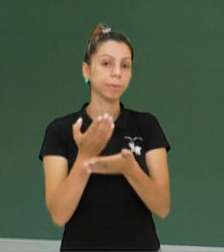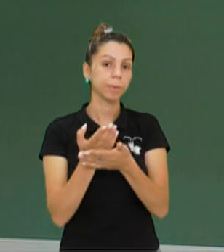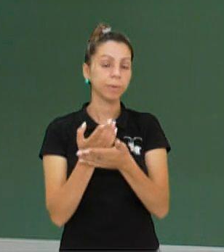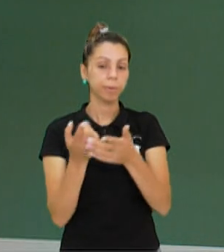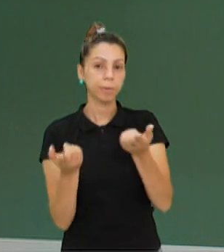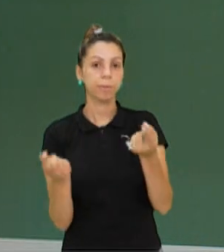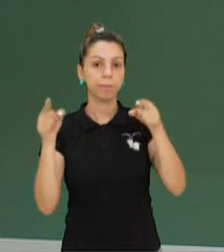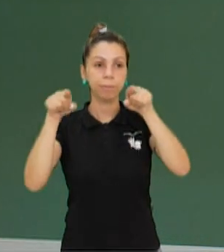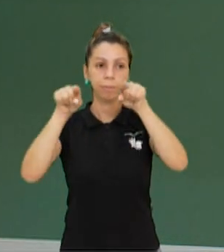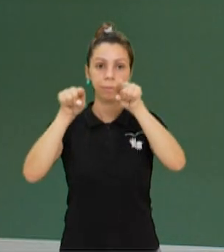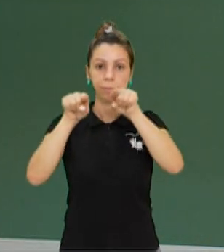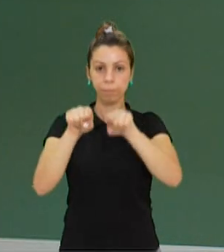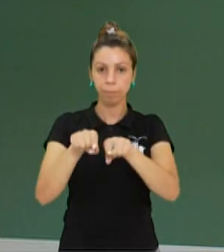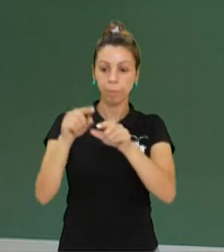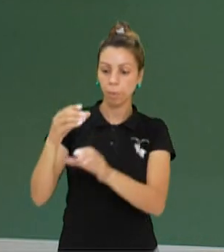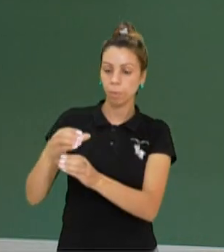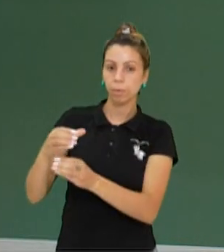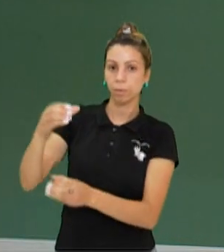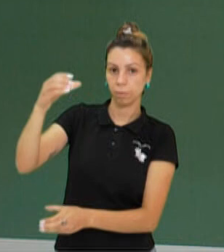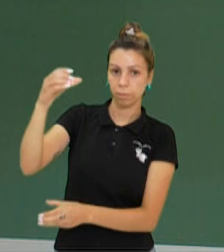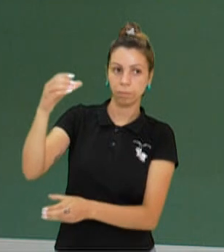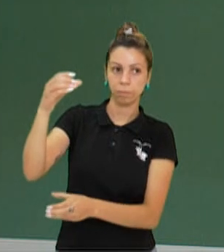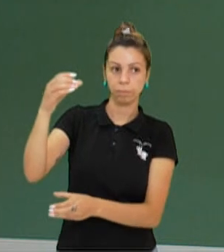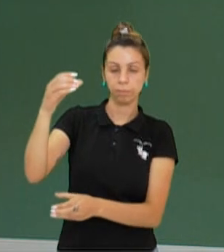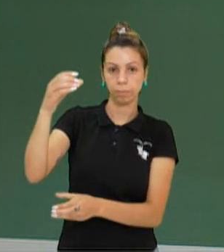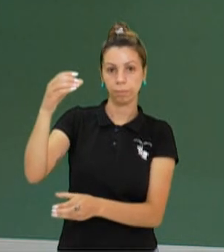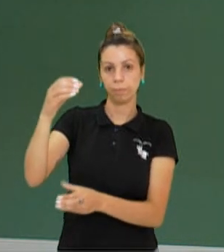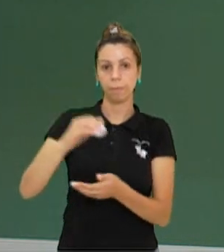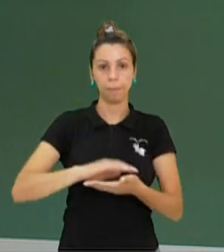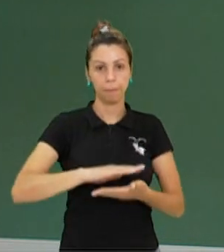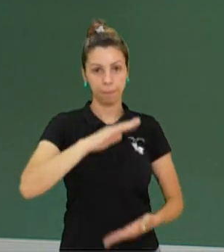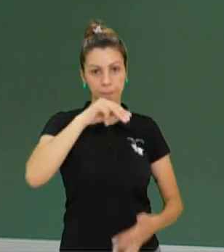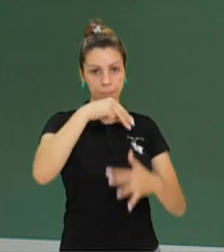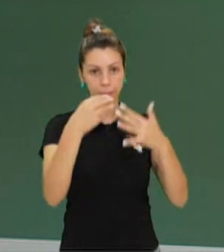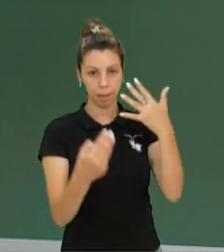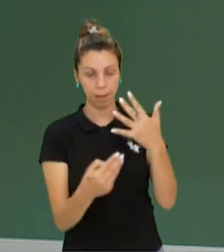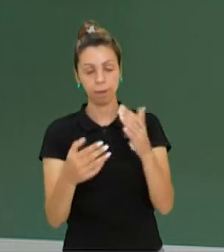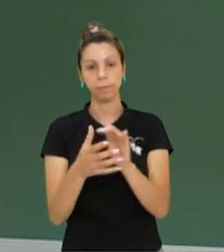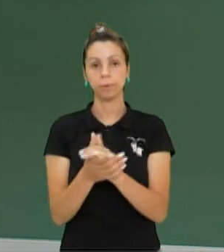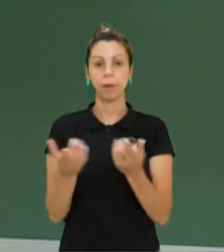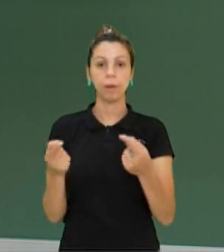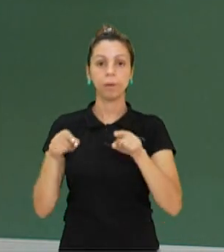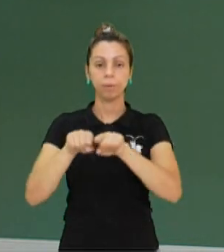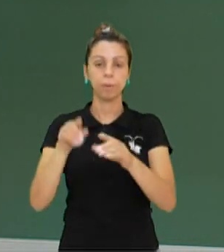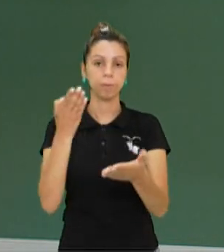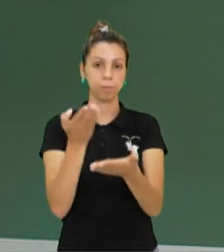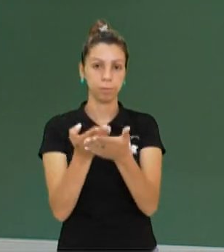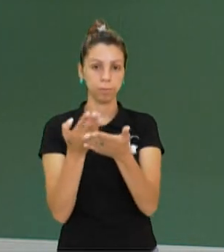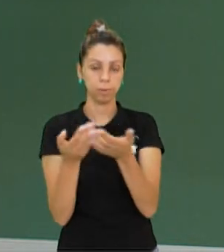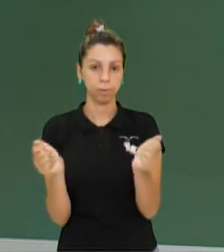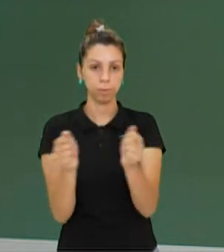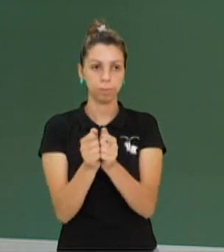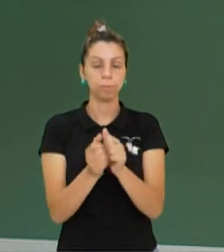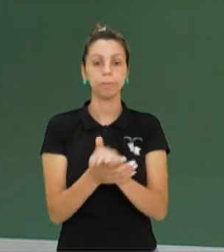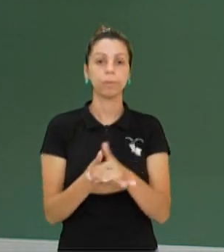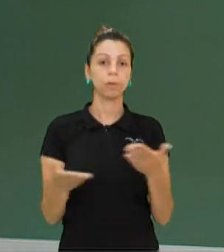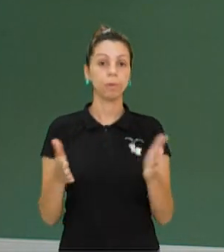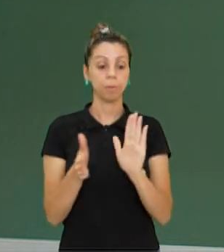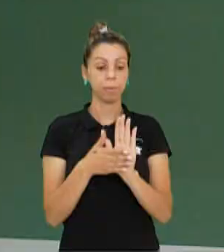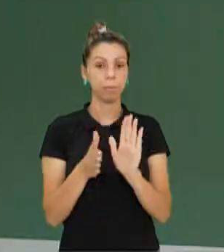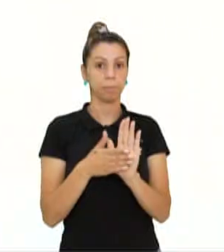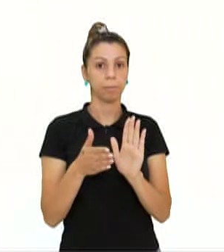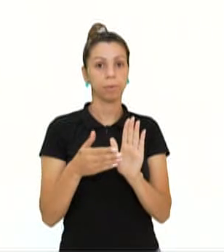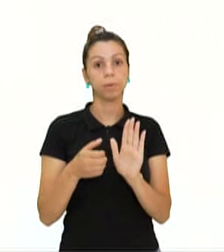paralelamente com o volume de prismas, certinho? Primeira proposta de exercício para